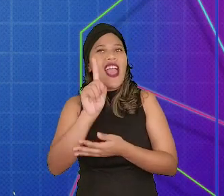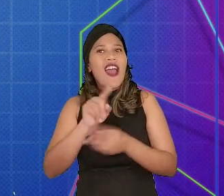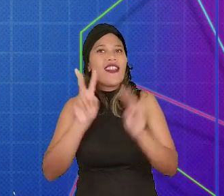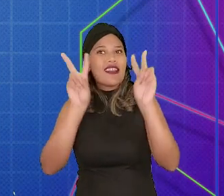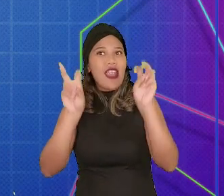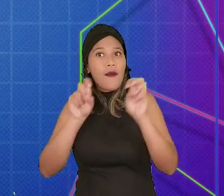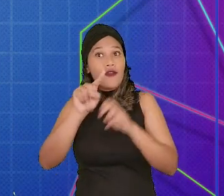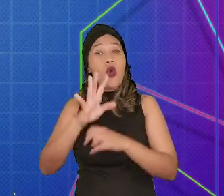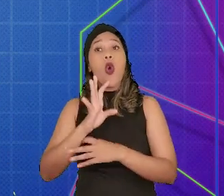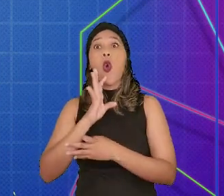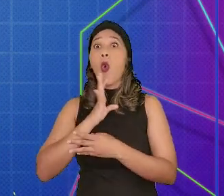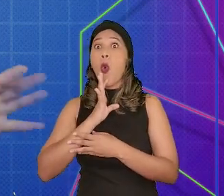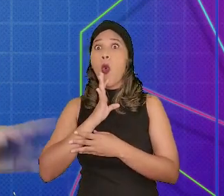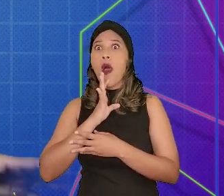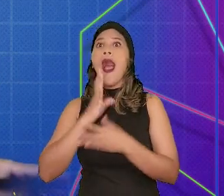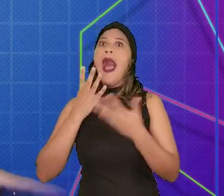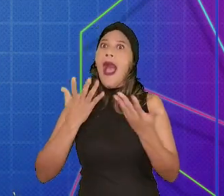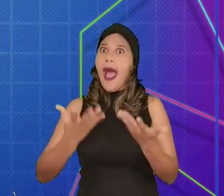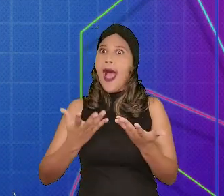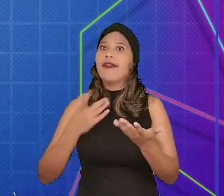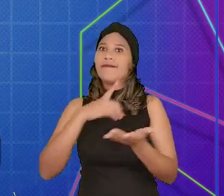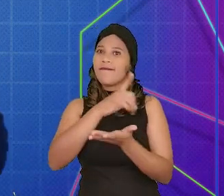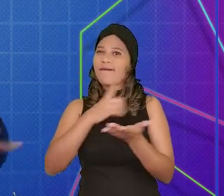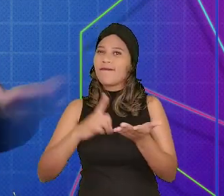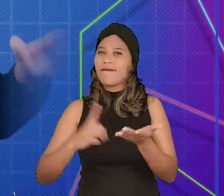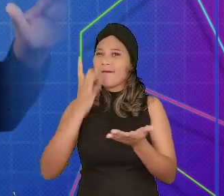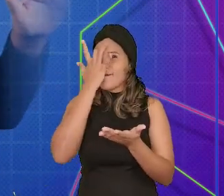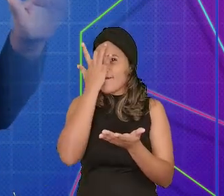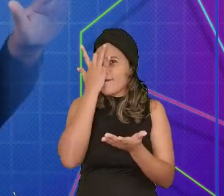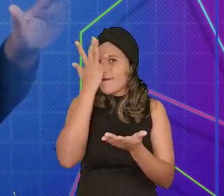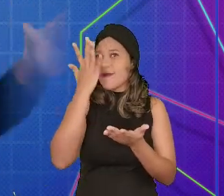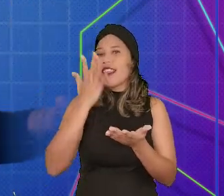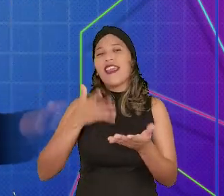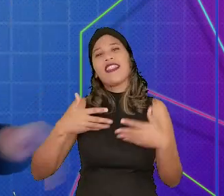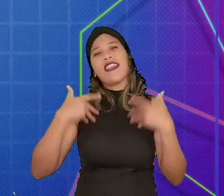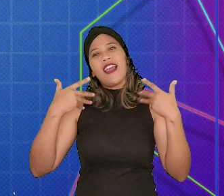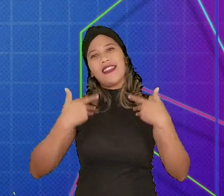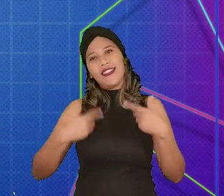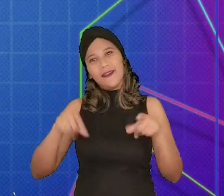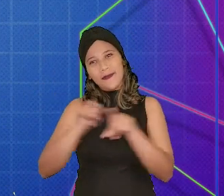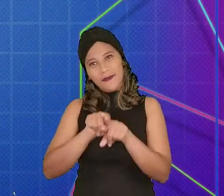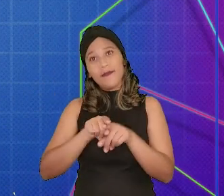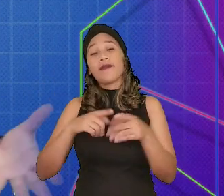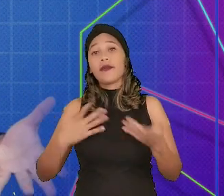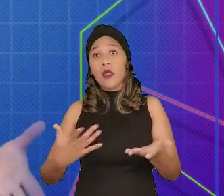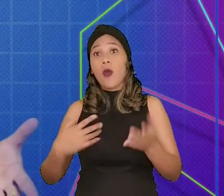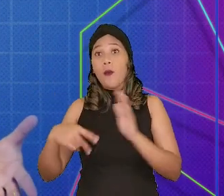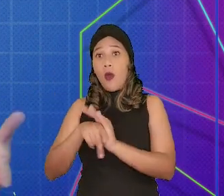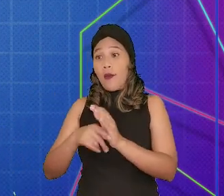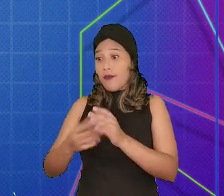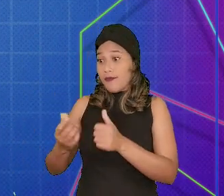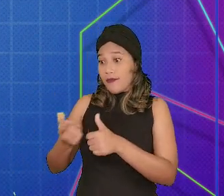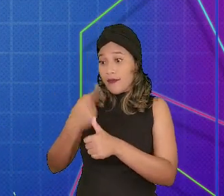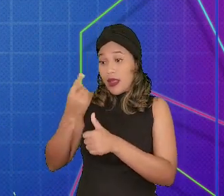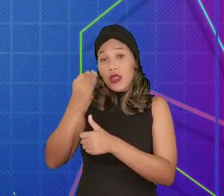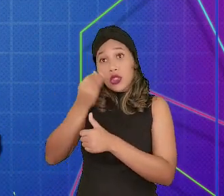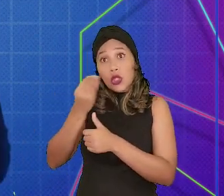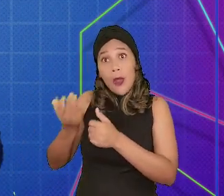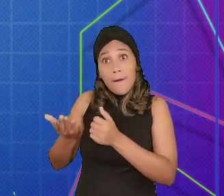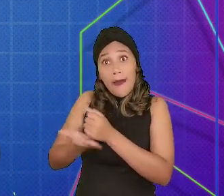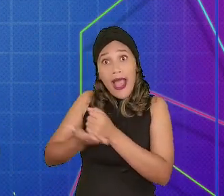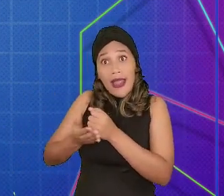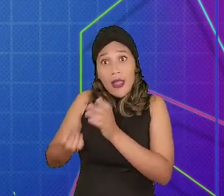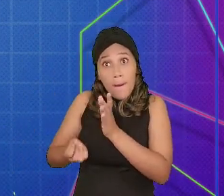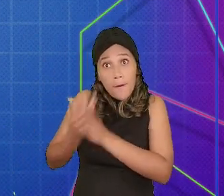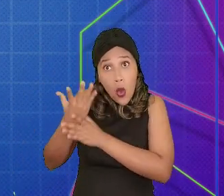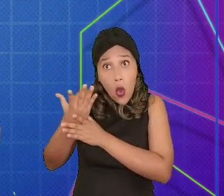com uma temática que você domine. Assim, elaborar o design será uma tarefa divertida. Além do protótipo que já conversamos, há